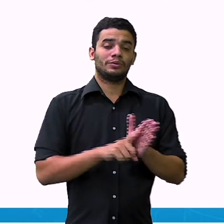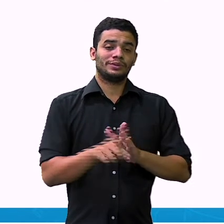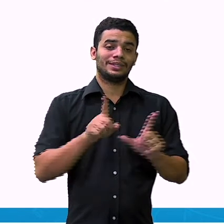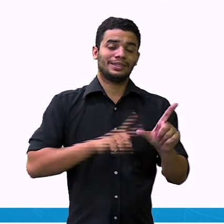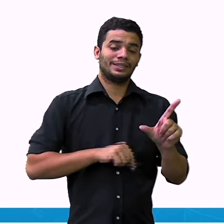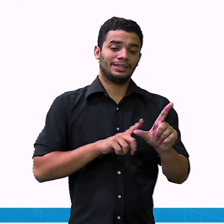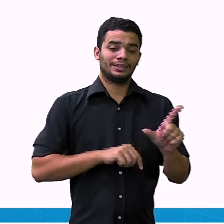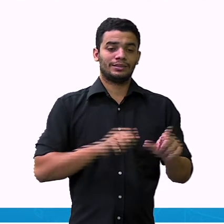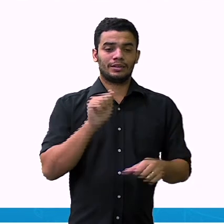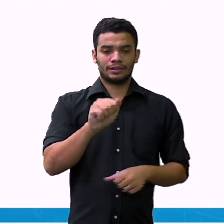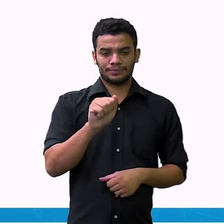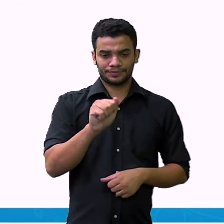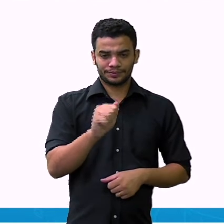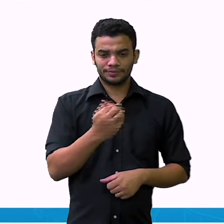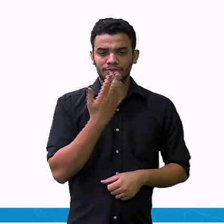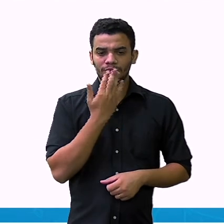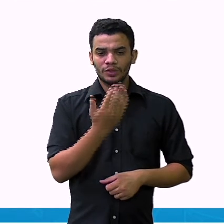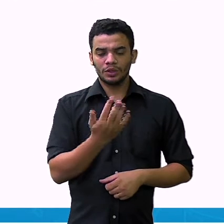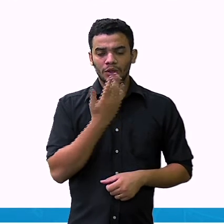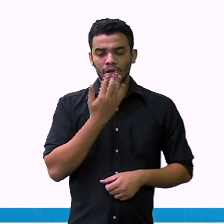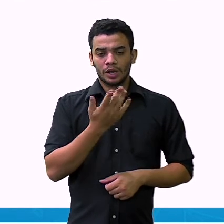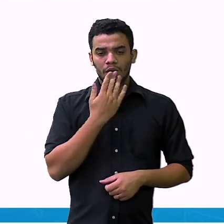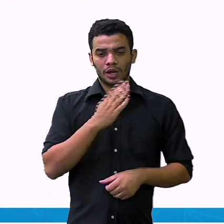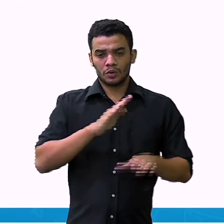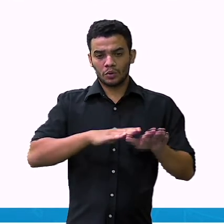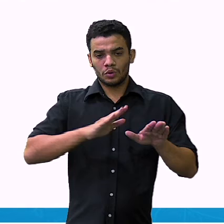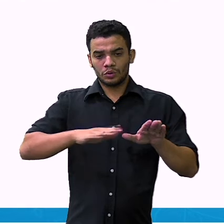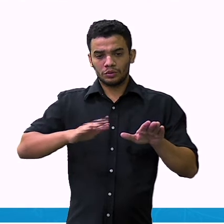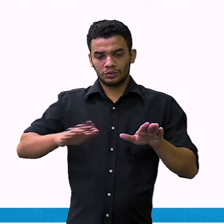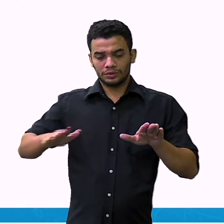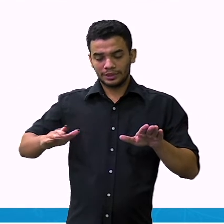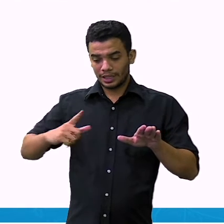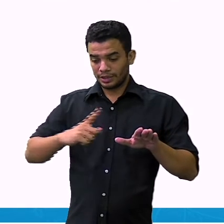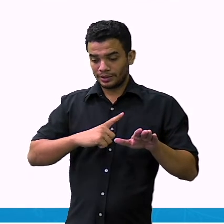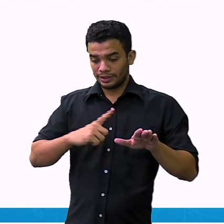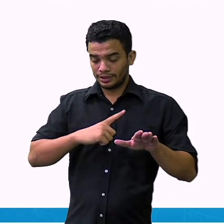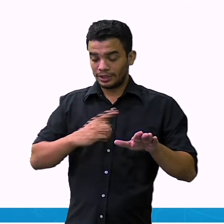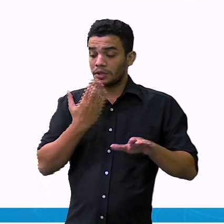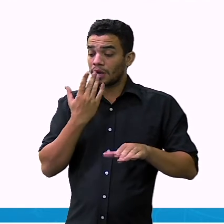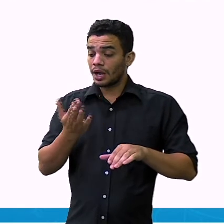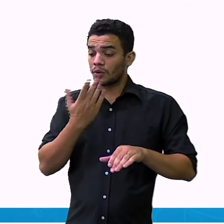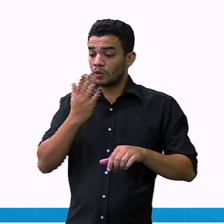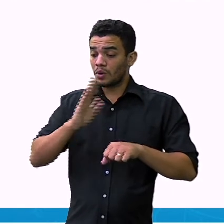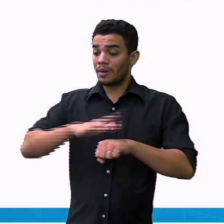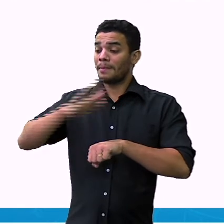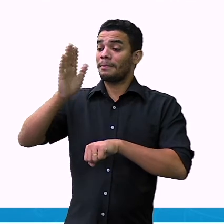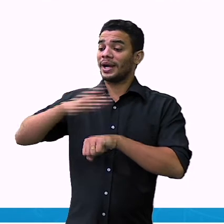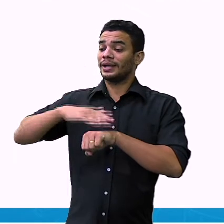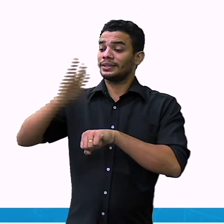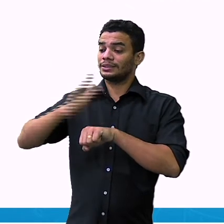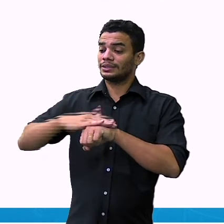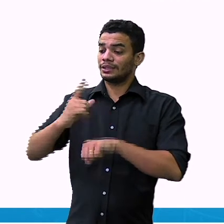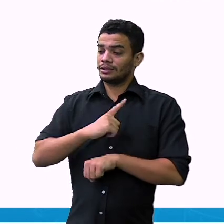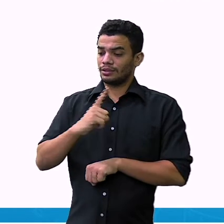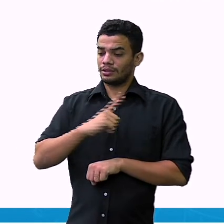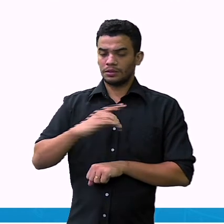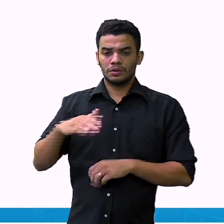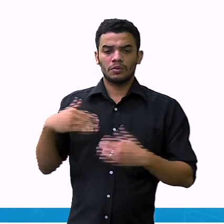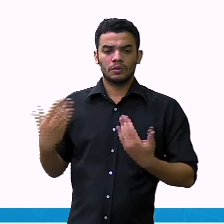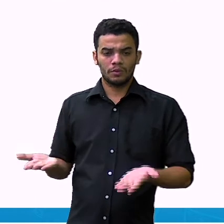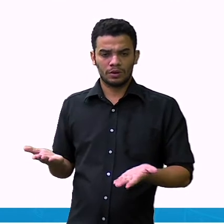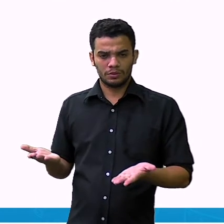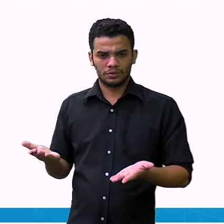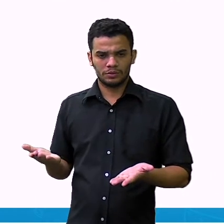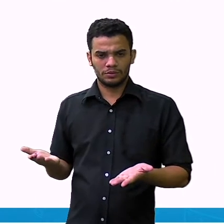a cor dos carros que há em maior quantidade? Ou seja, qual desses números ali é o maior? É